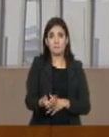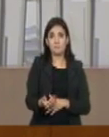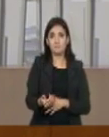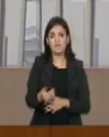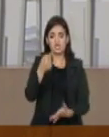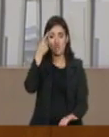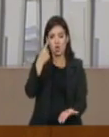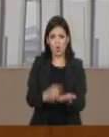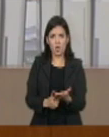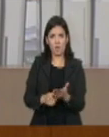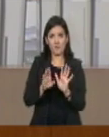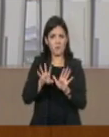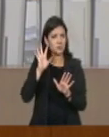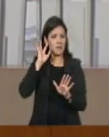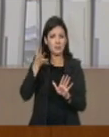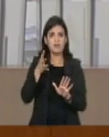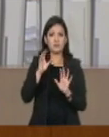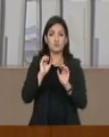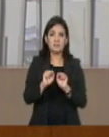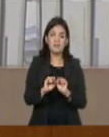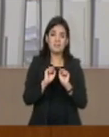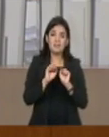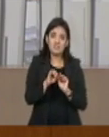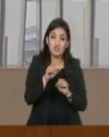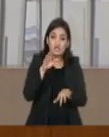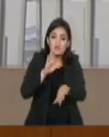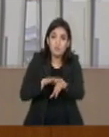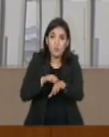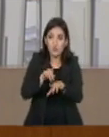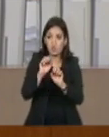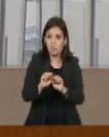confirmando a decisão do júri, poderia ser determinada a prisão.